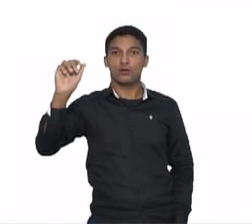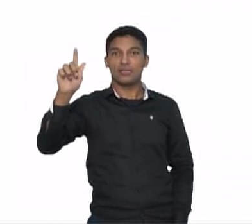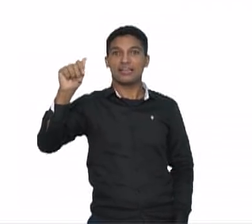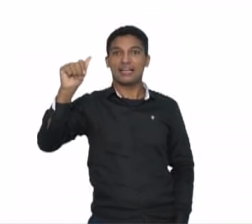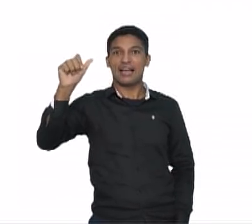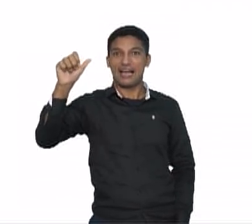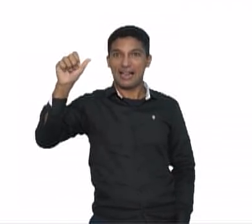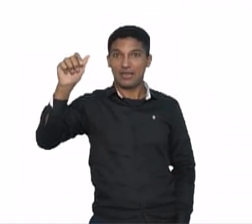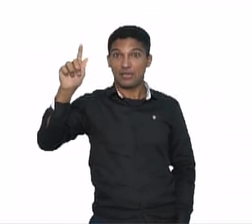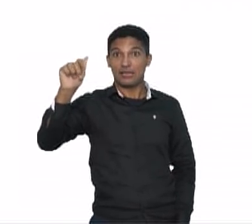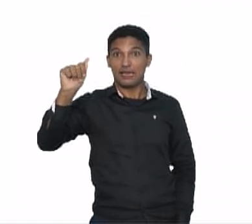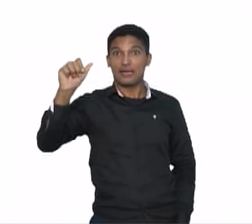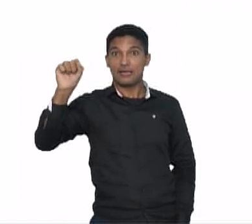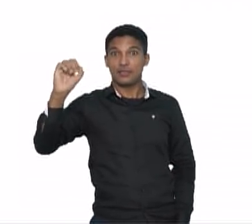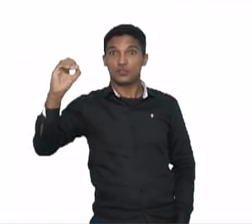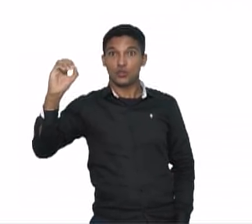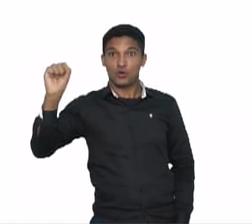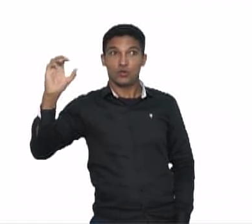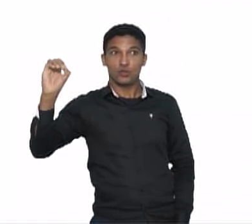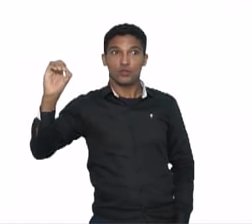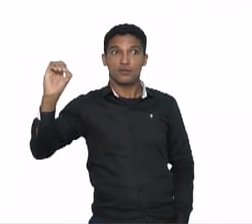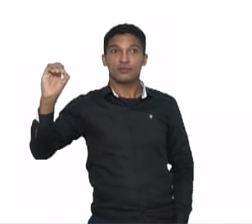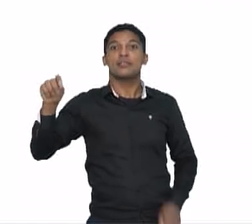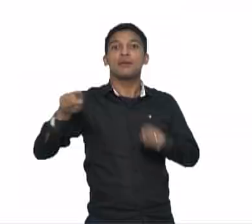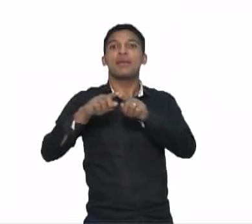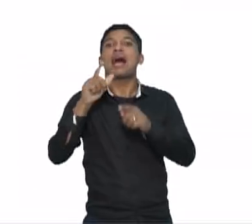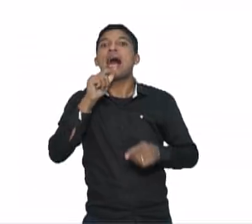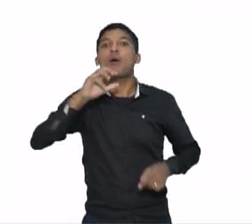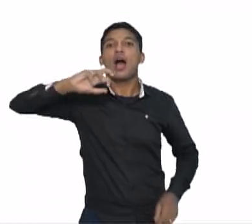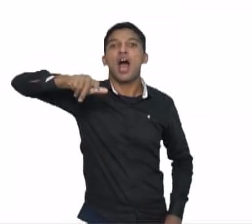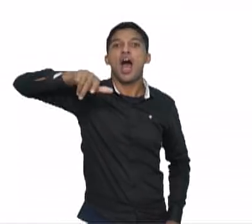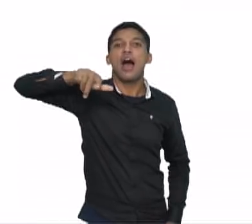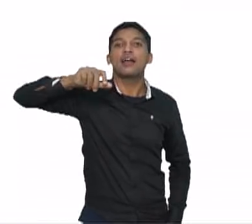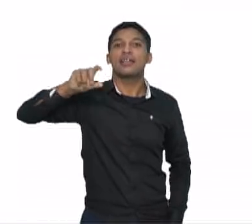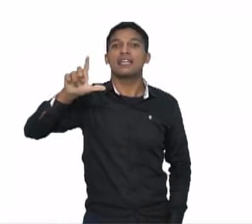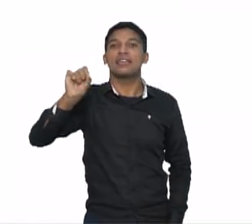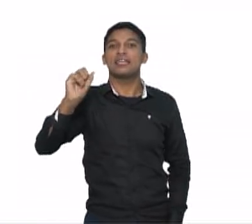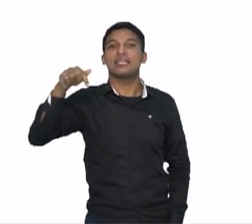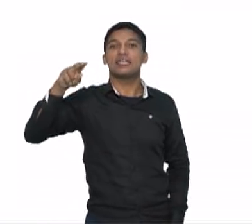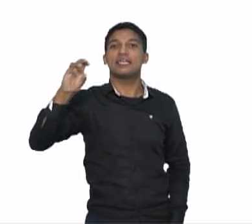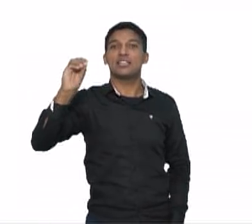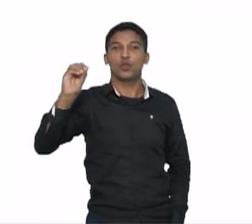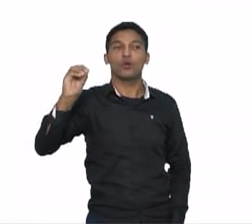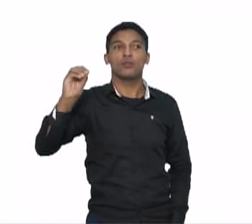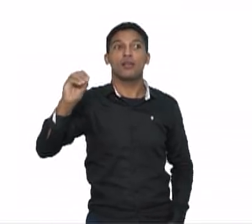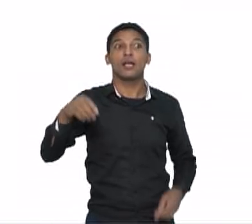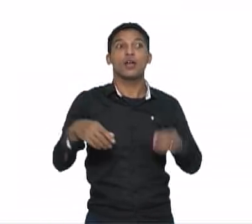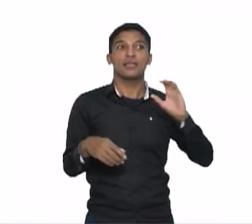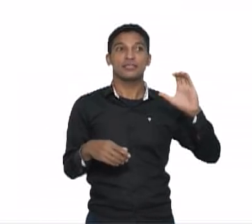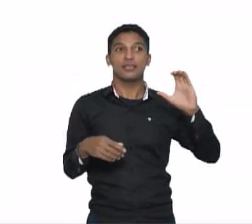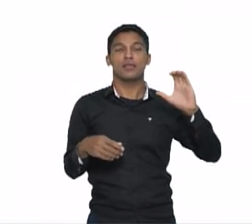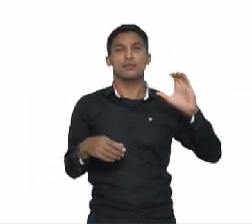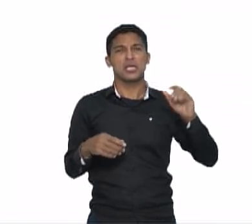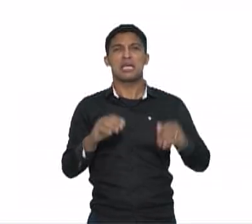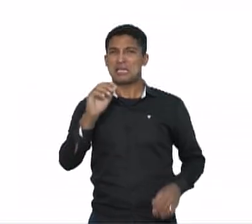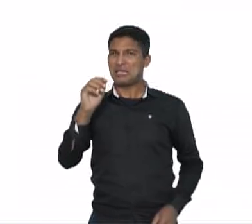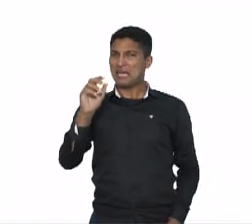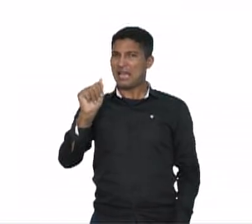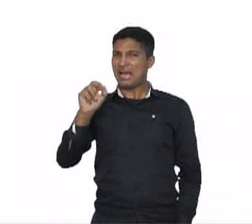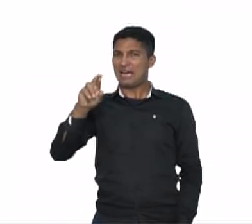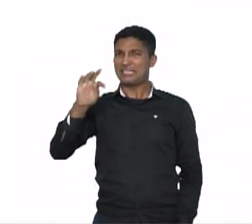Artificial, natural e neutra. E a última opção, que seria a letra